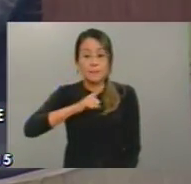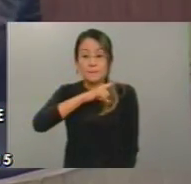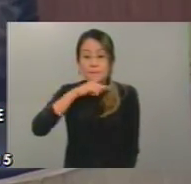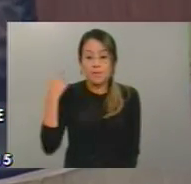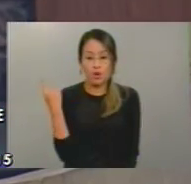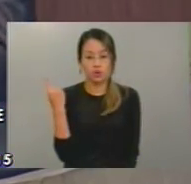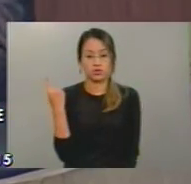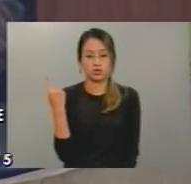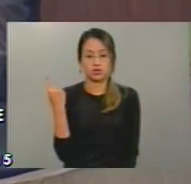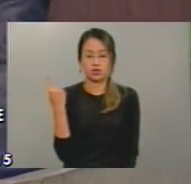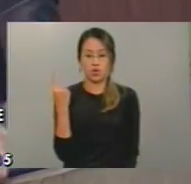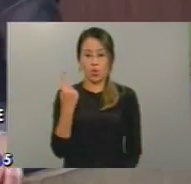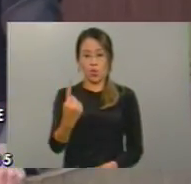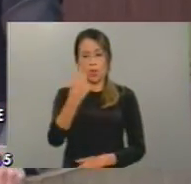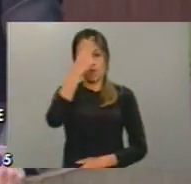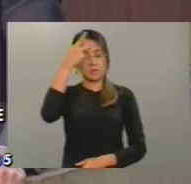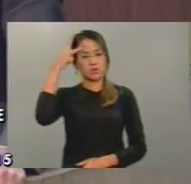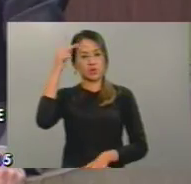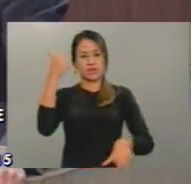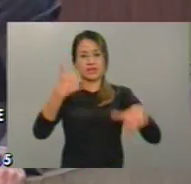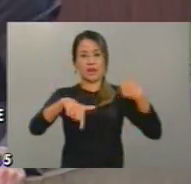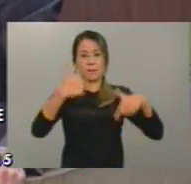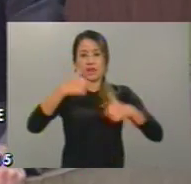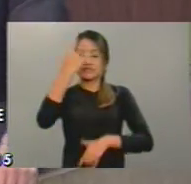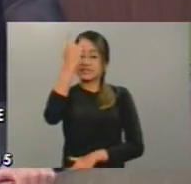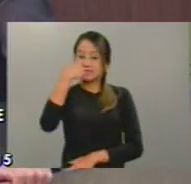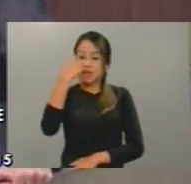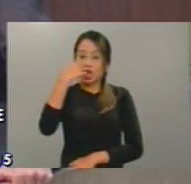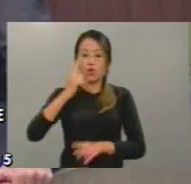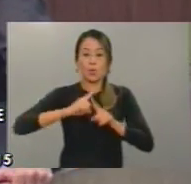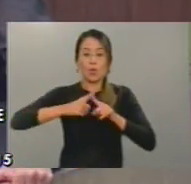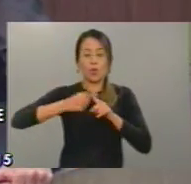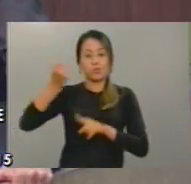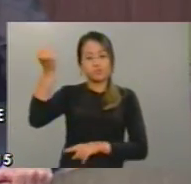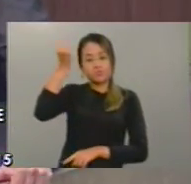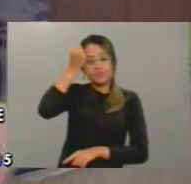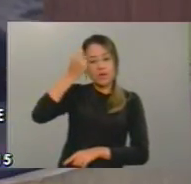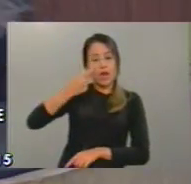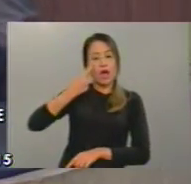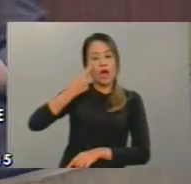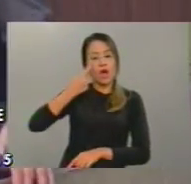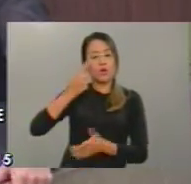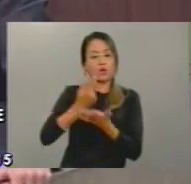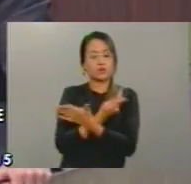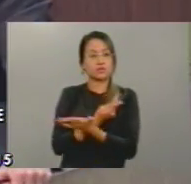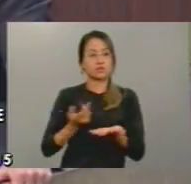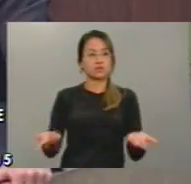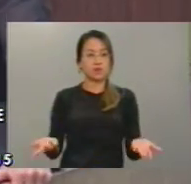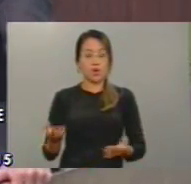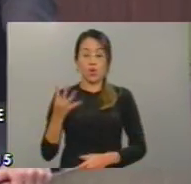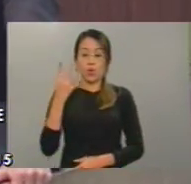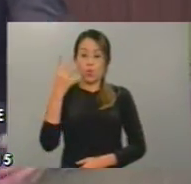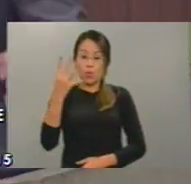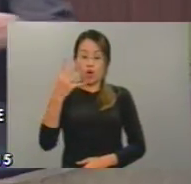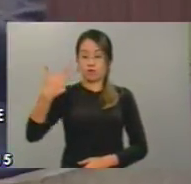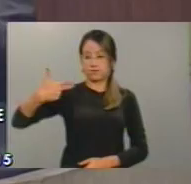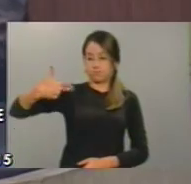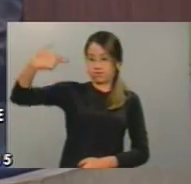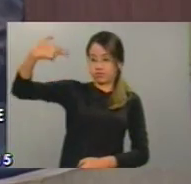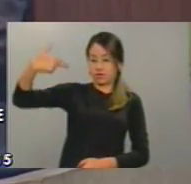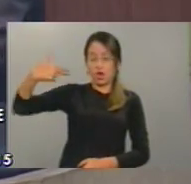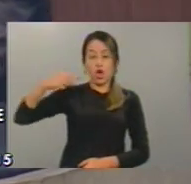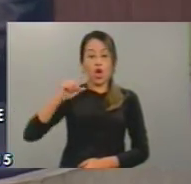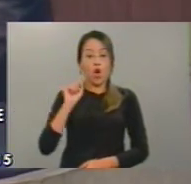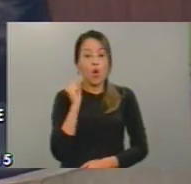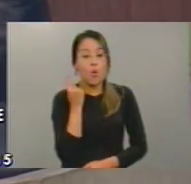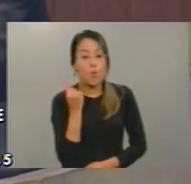Tem trabalhador com olho furado. Tem um adolescente que 4 foram baleados, 1 foi morto. Ou seja, uma